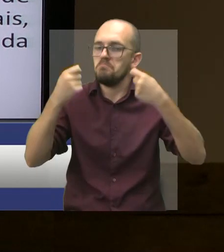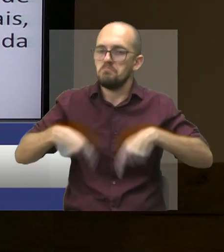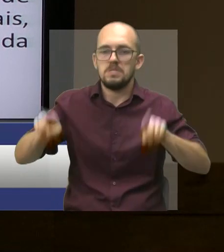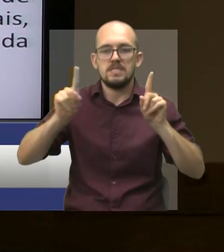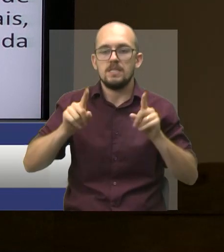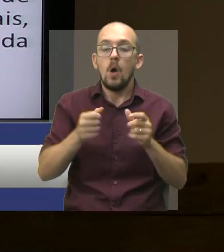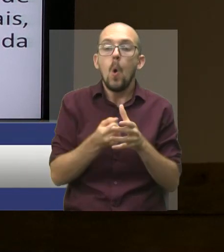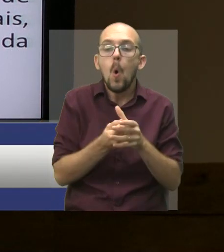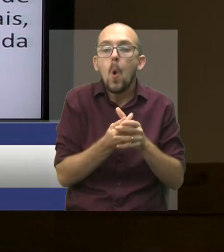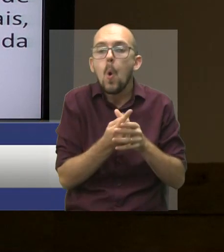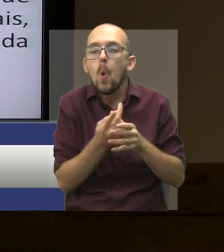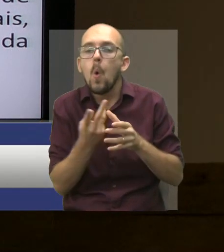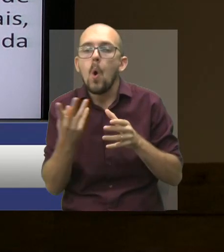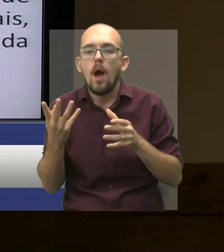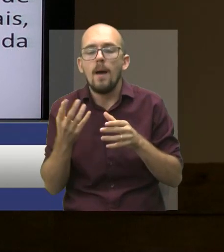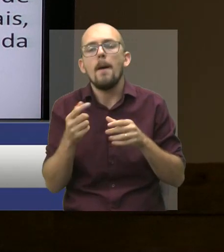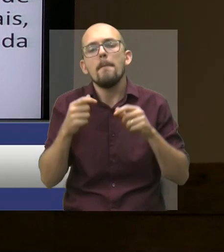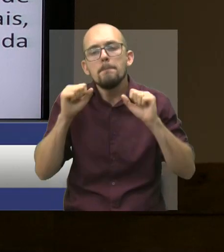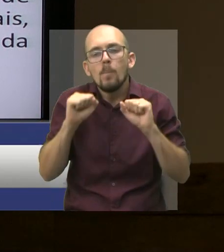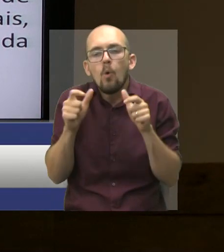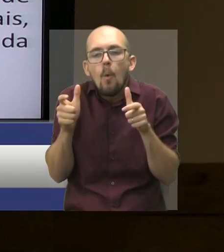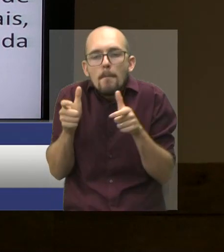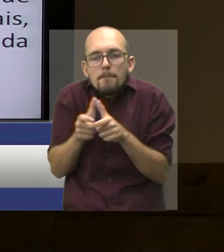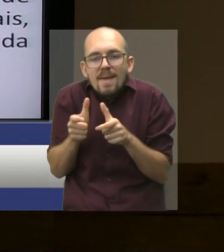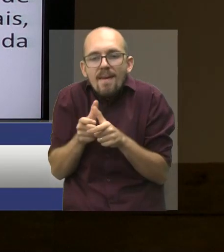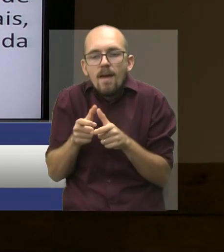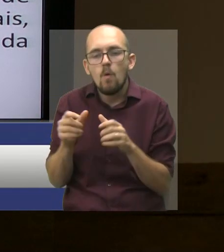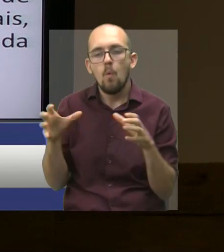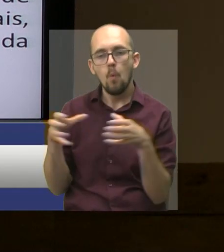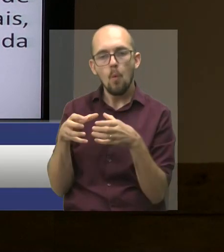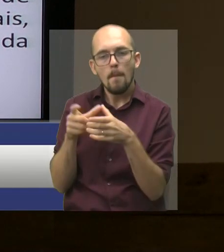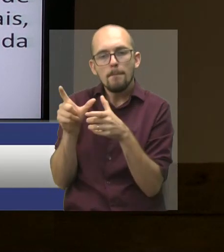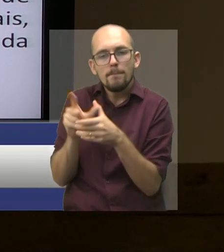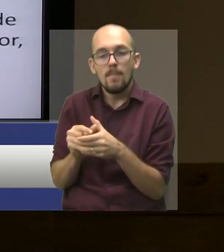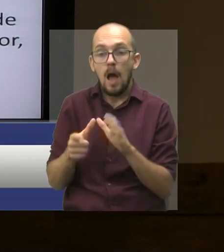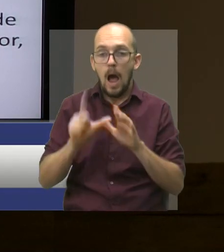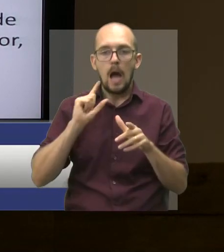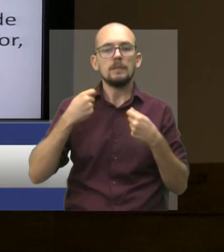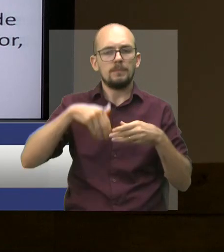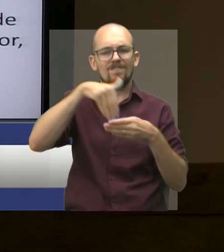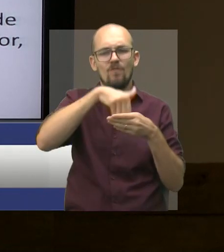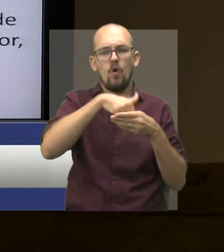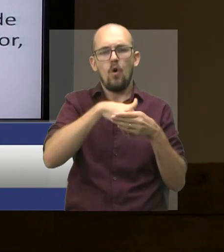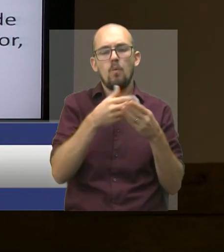quórum menor, reduzido, para que sejam aprovados.